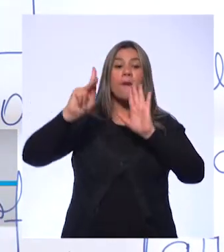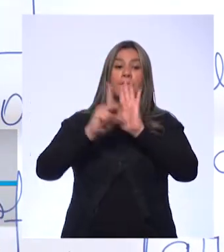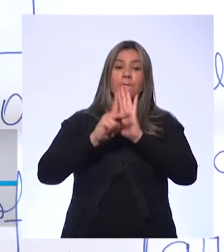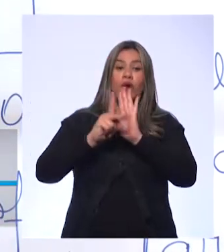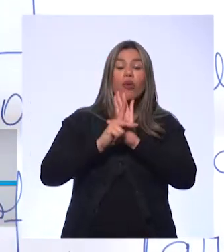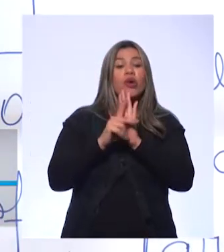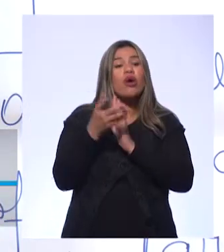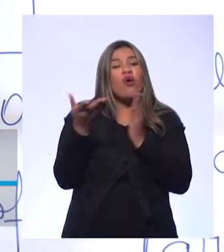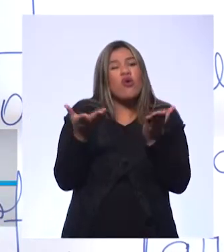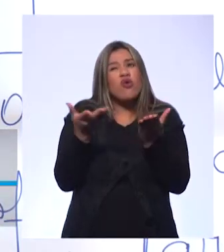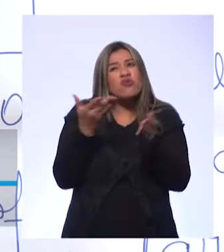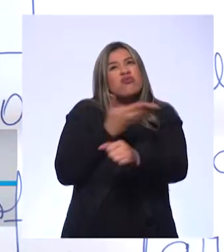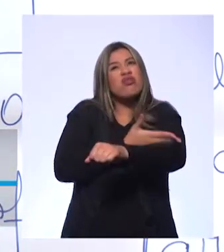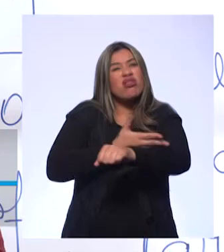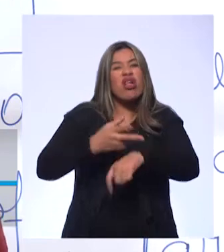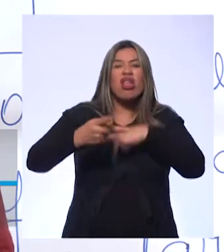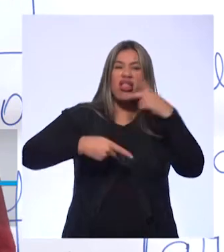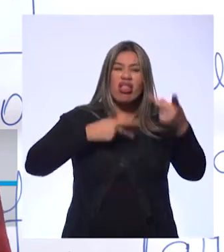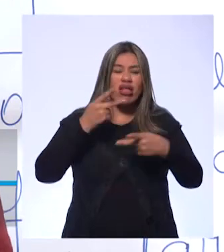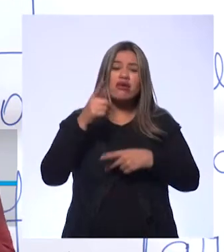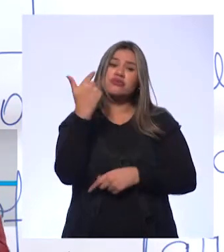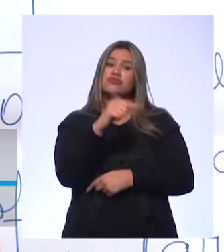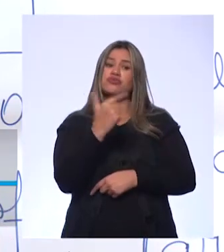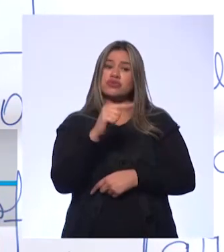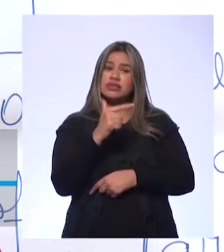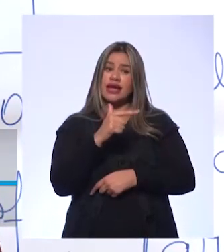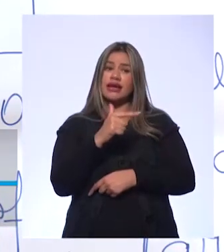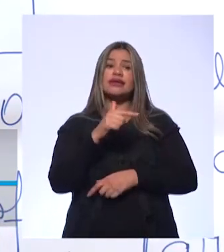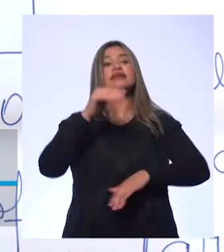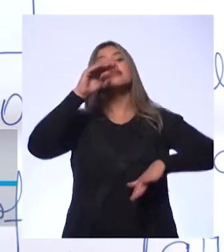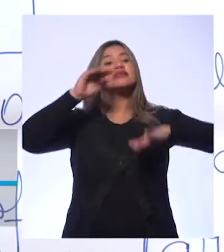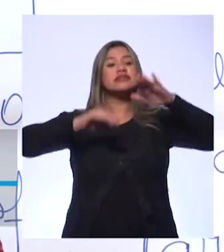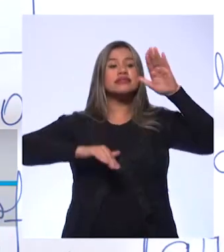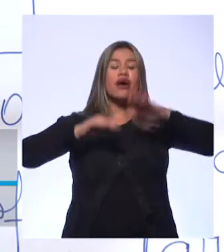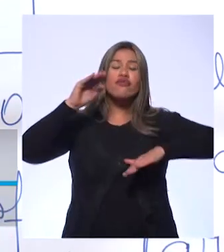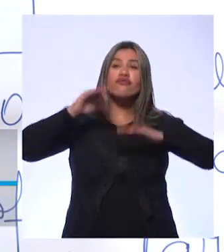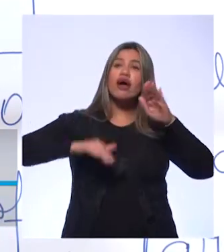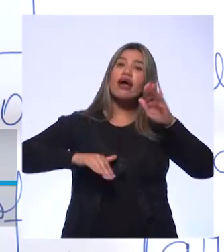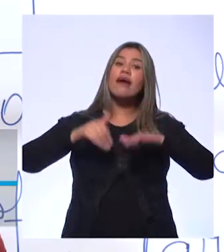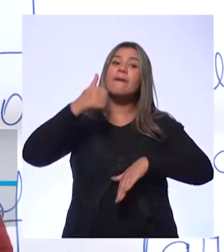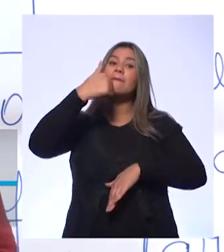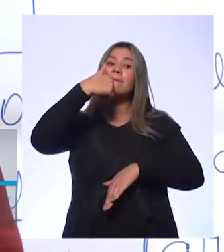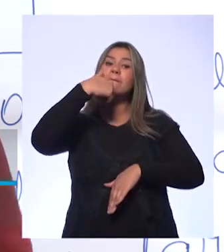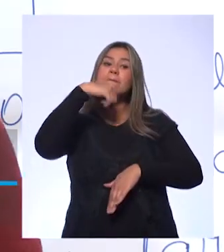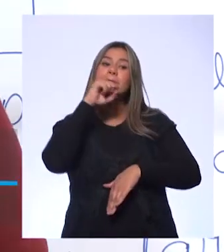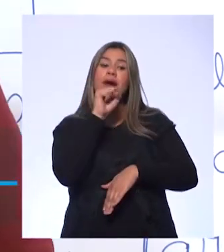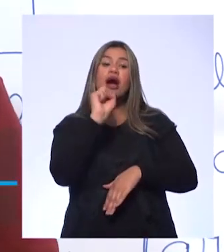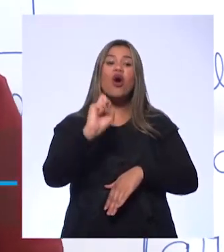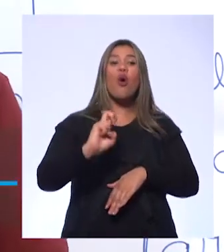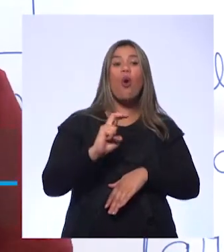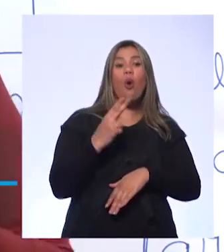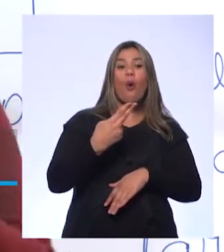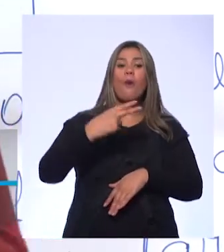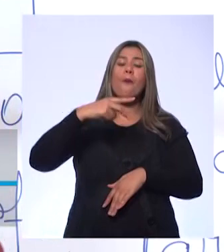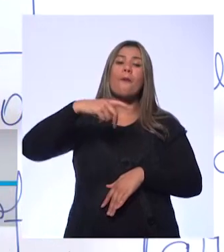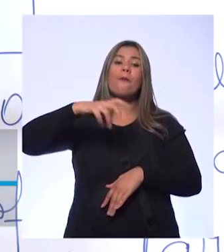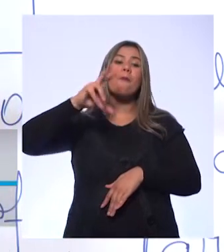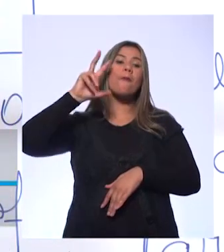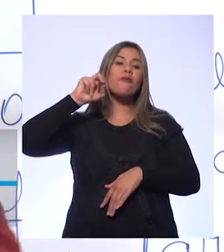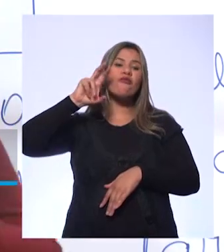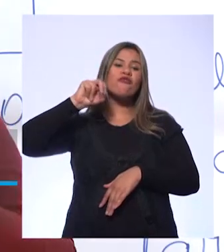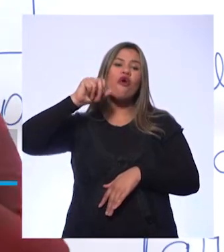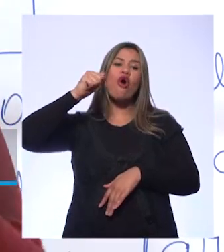já foi revisto que é uma história que provavelmente os pais e os avós de vocês escutaram sobre a guerra do Paraguai